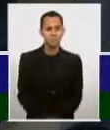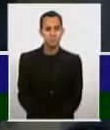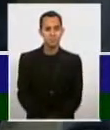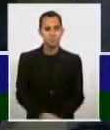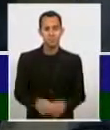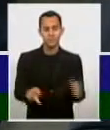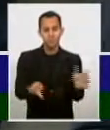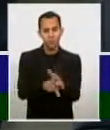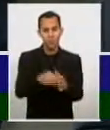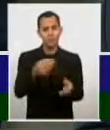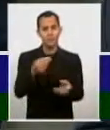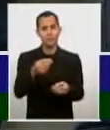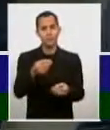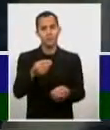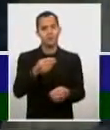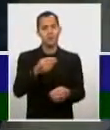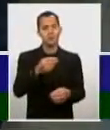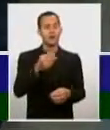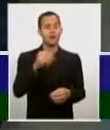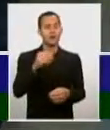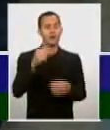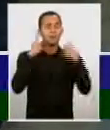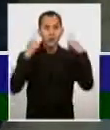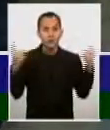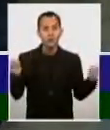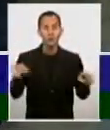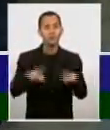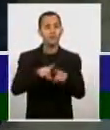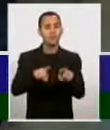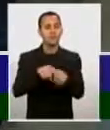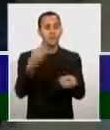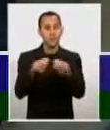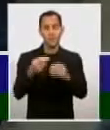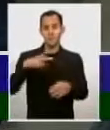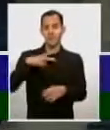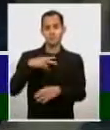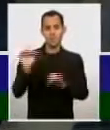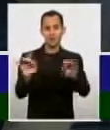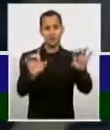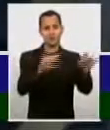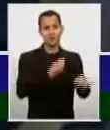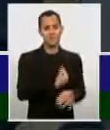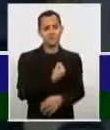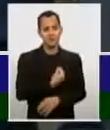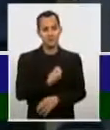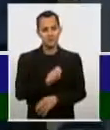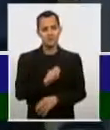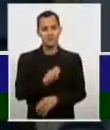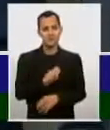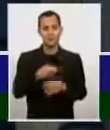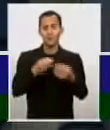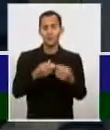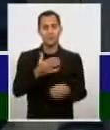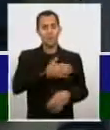Não só pela questão da poluição, mas também pela questão da individualidade das pessoas que, às vezes, não compartilham do mesmo tipo de